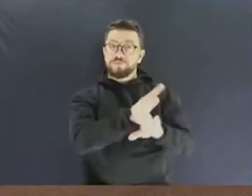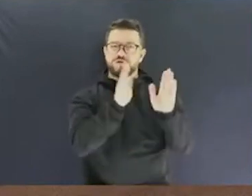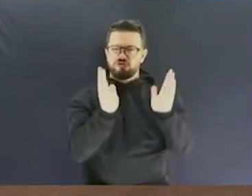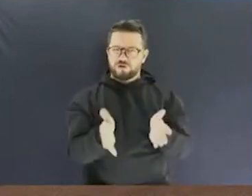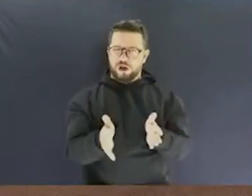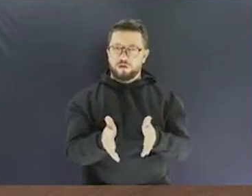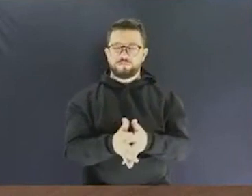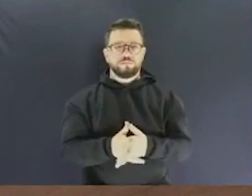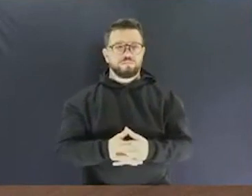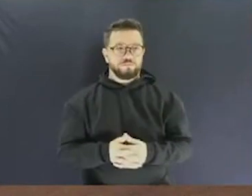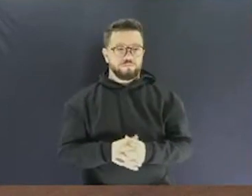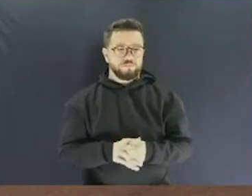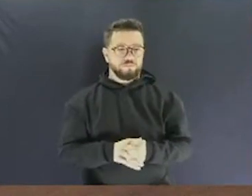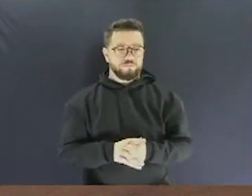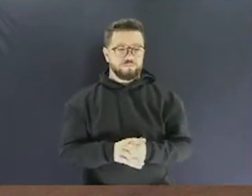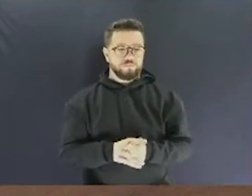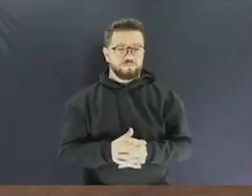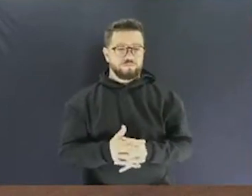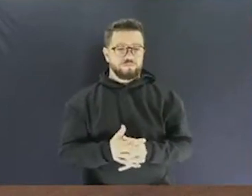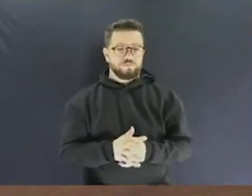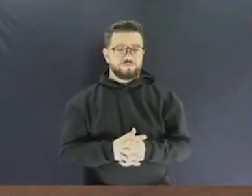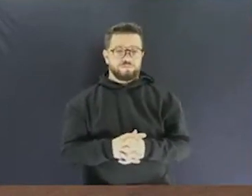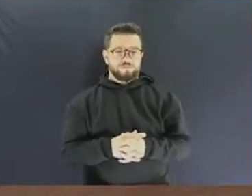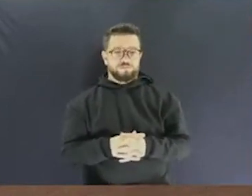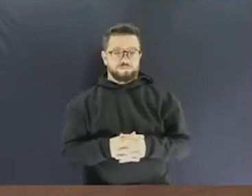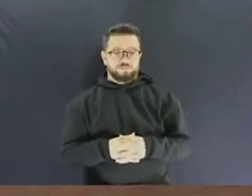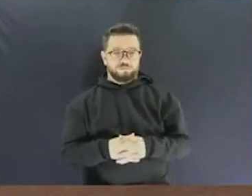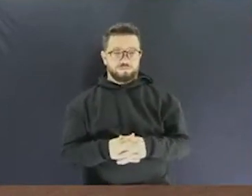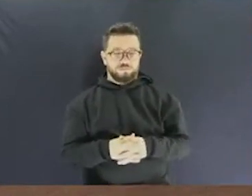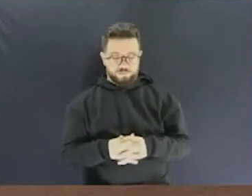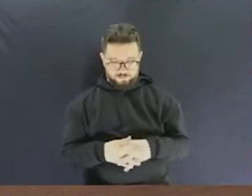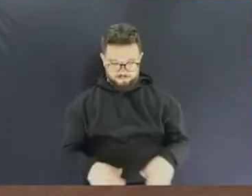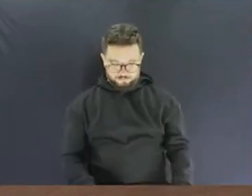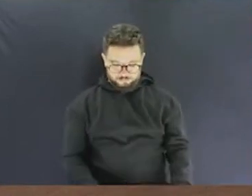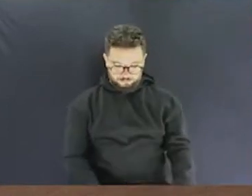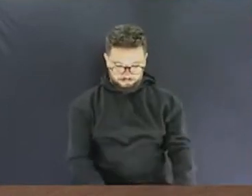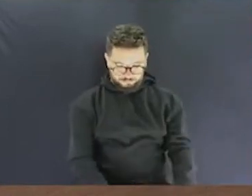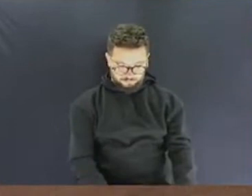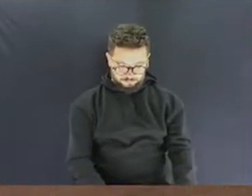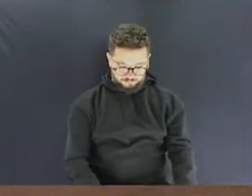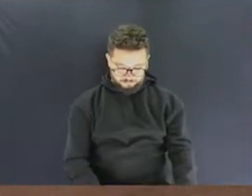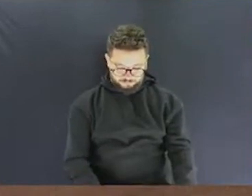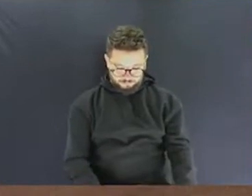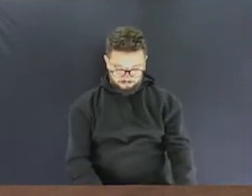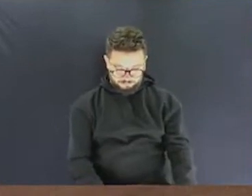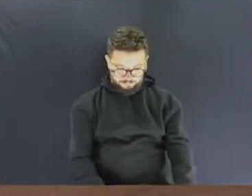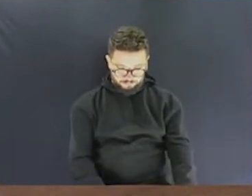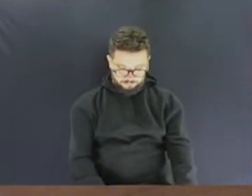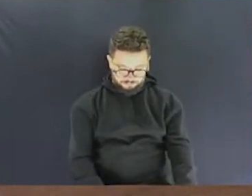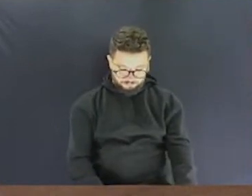também referente, então, à regularização fundiária, porque ali, então, nós temos umas metas também estabelecidas que falam sobre 1.440